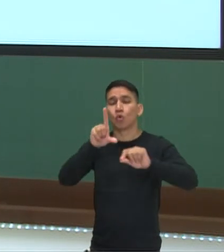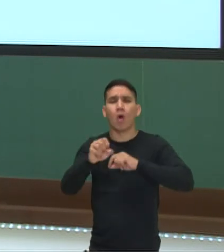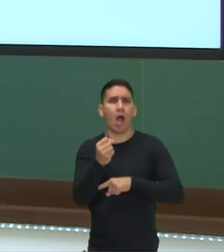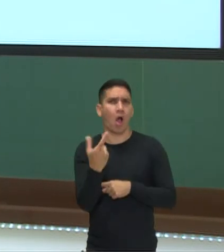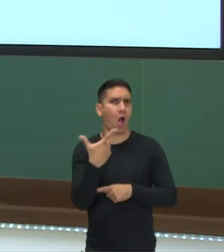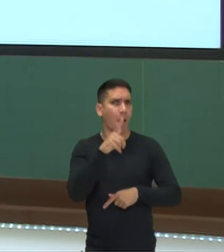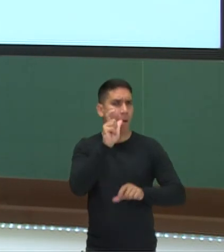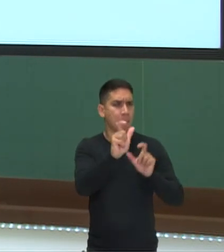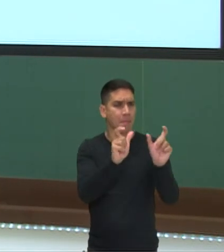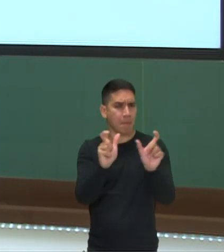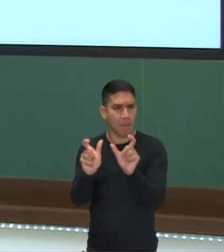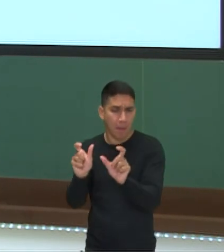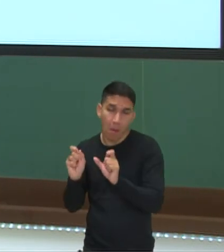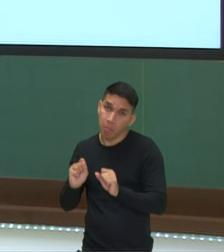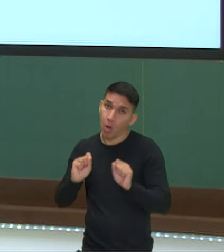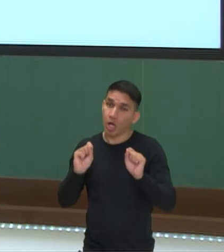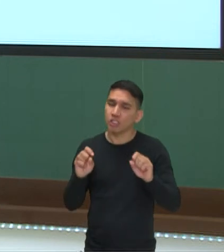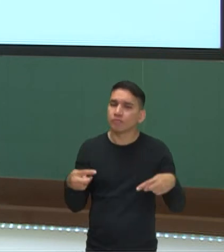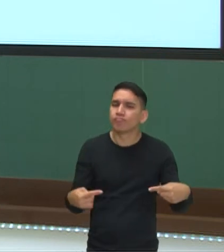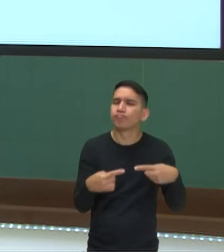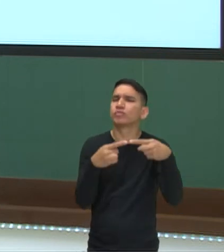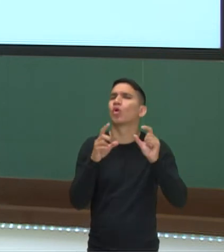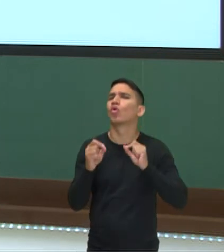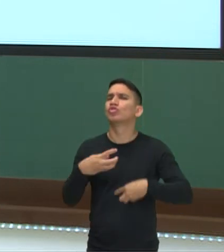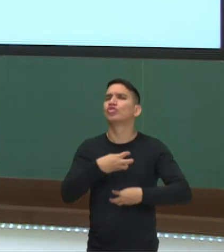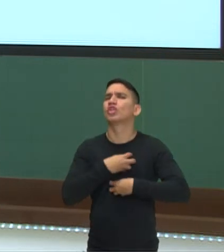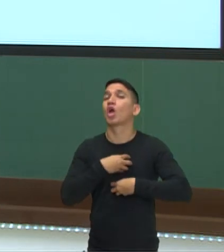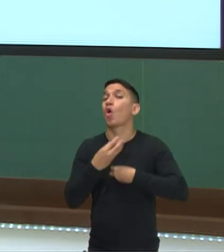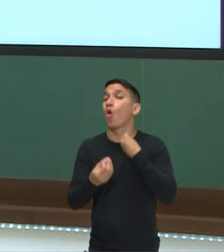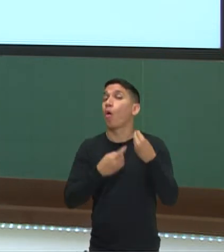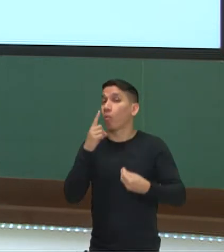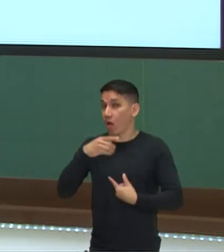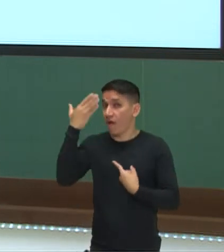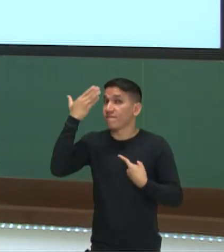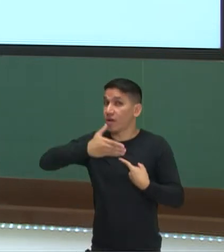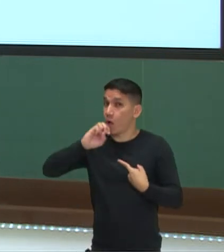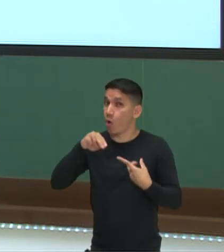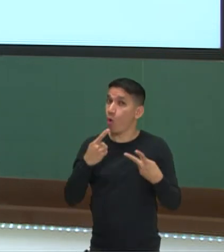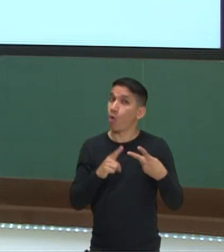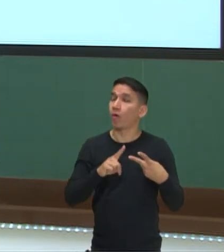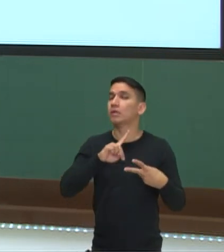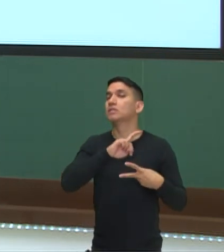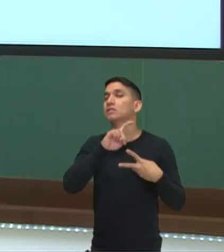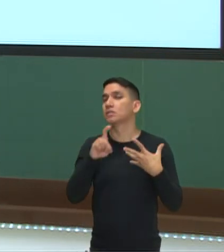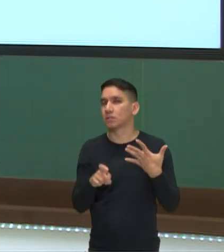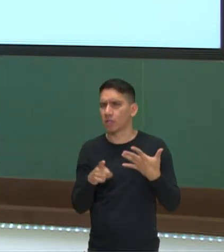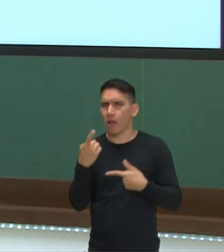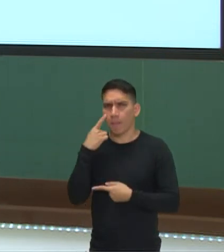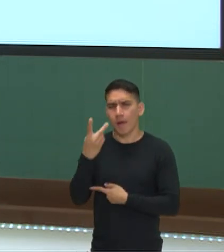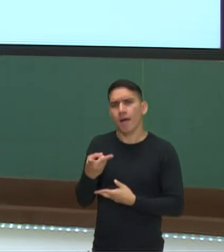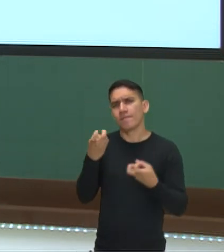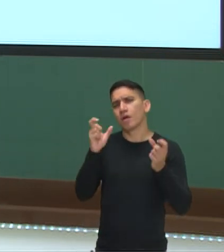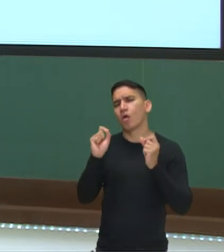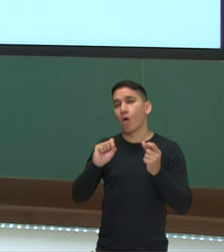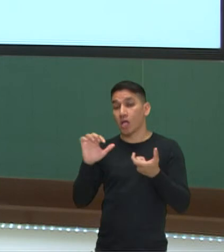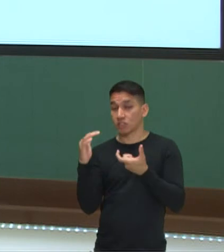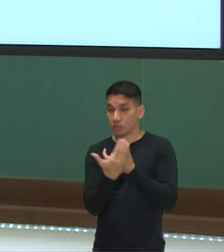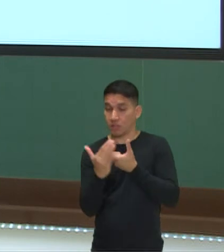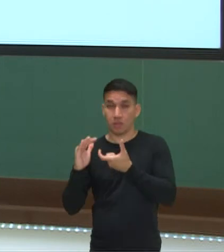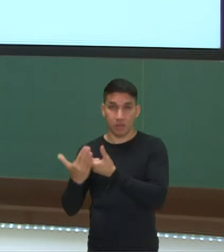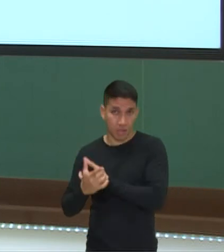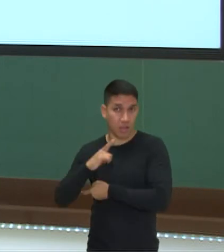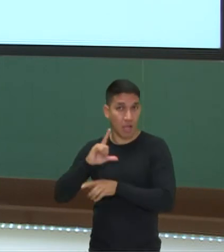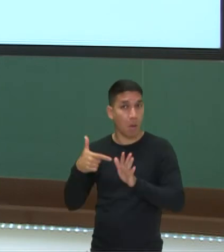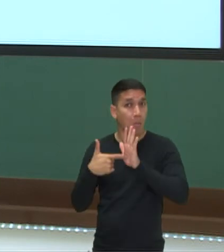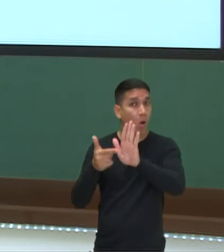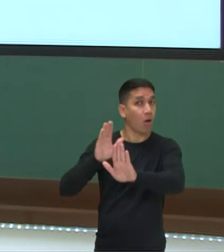podem modalizar o que é dito como fato ou possibilidade. Nós vimos ali que algumas expressões, elas indicam ali um